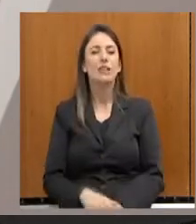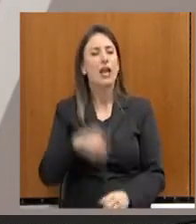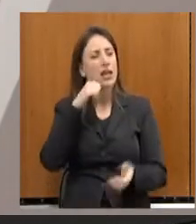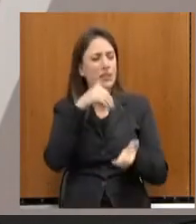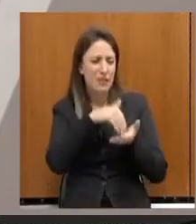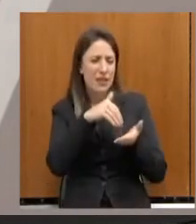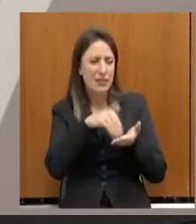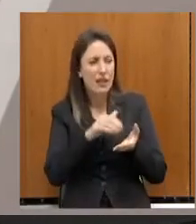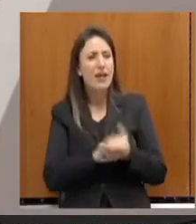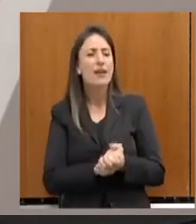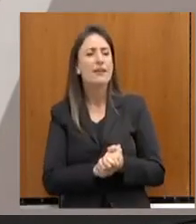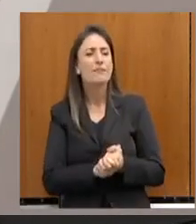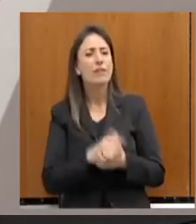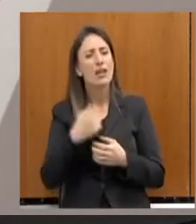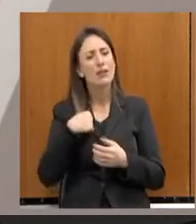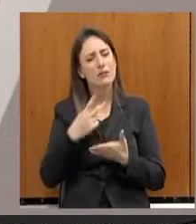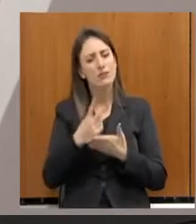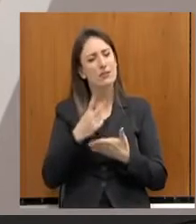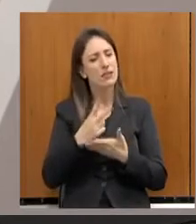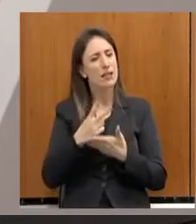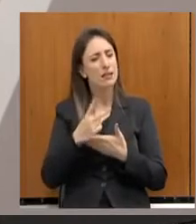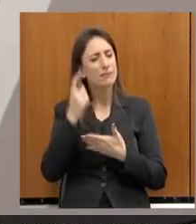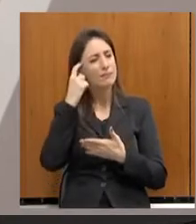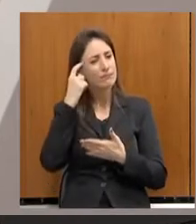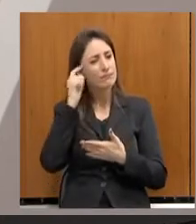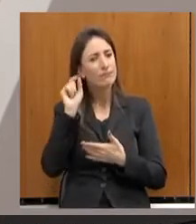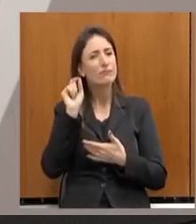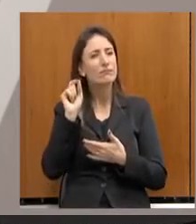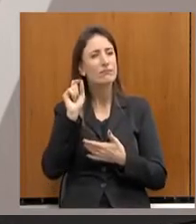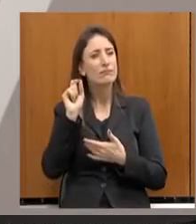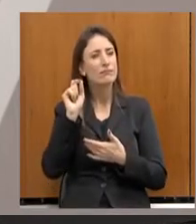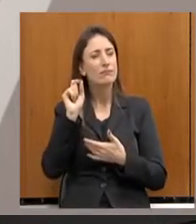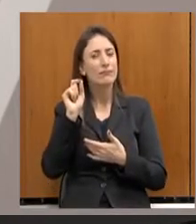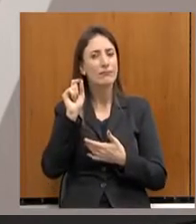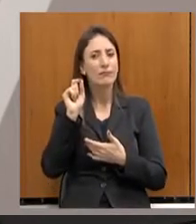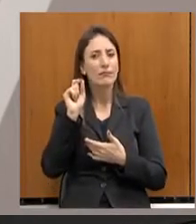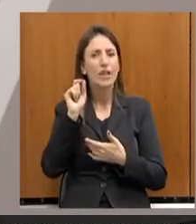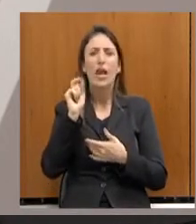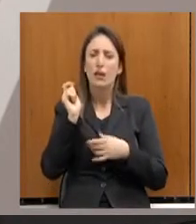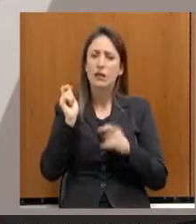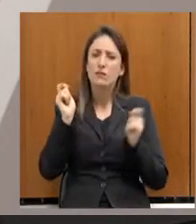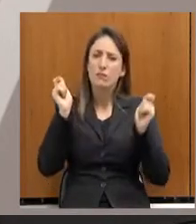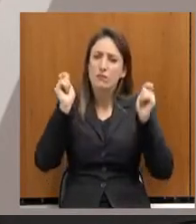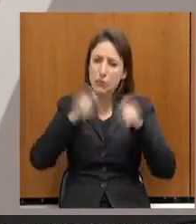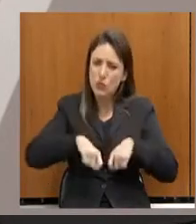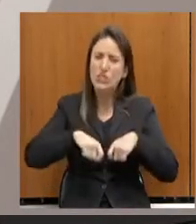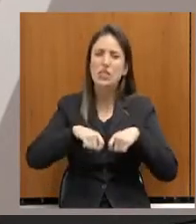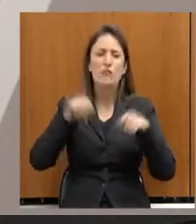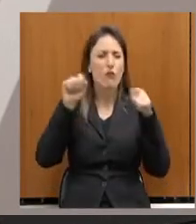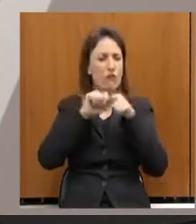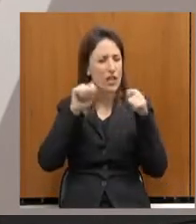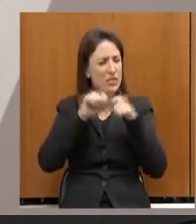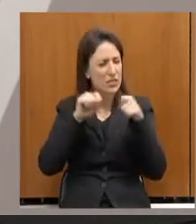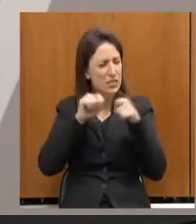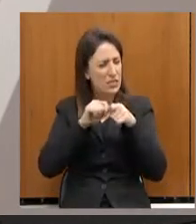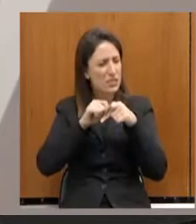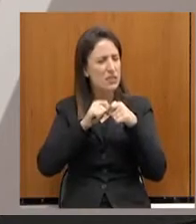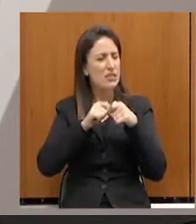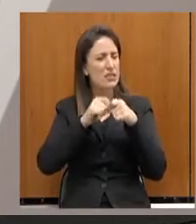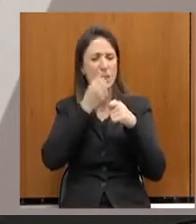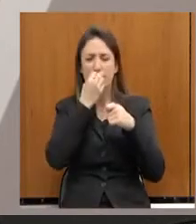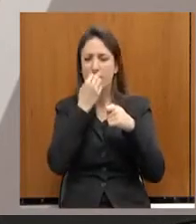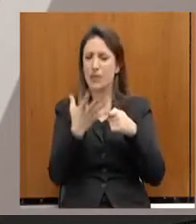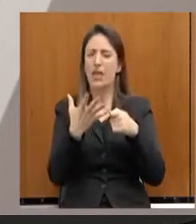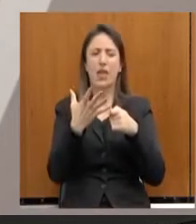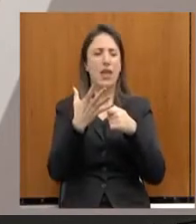sempre fui da tese que é é possível fazer bem feito gastando muito menos E